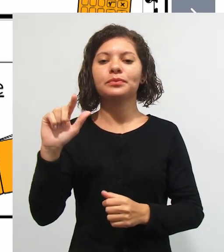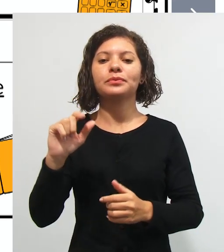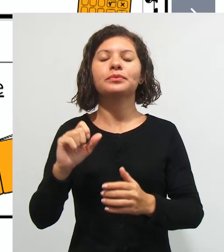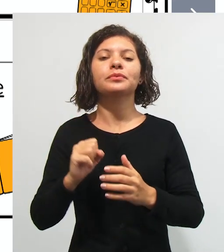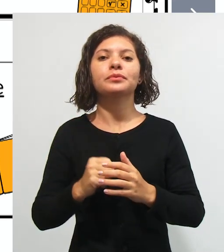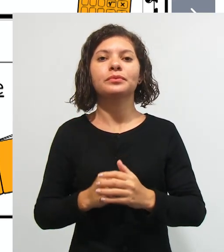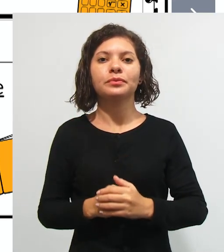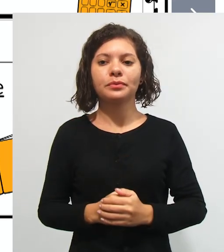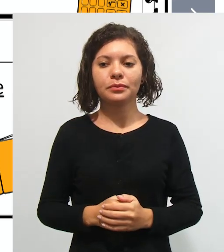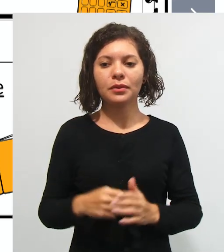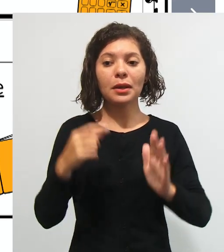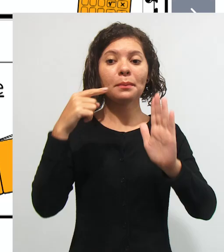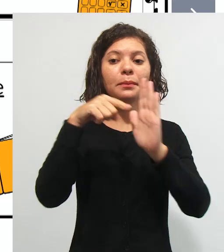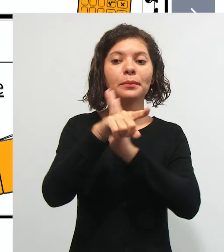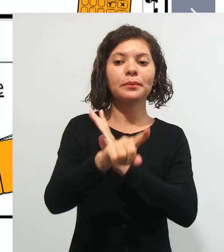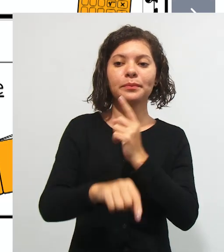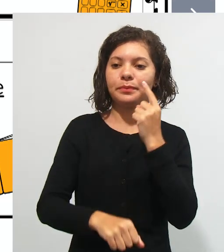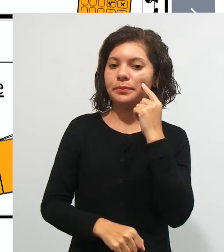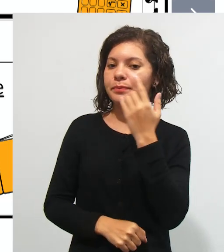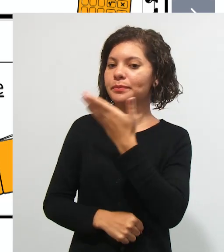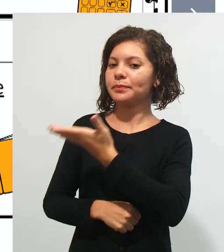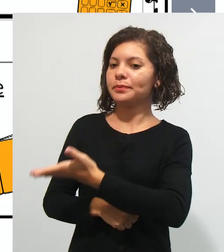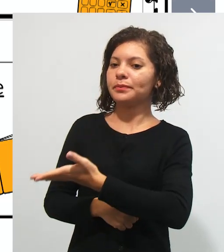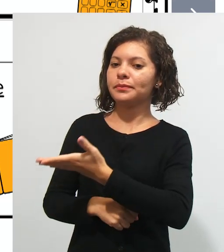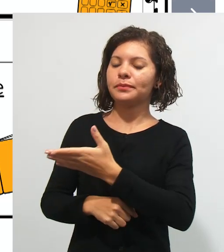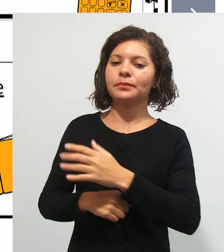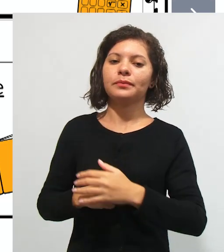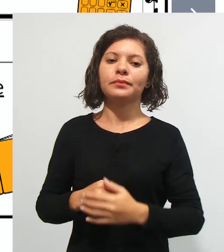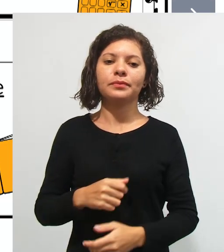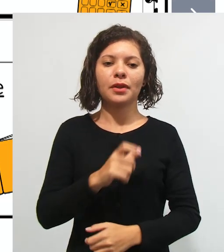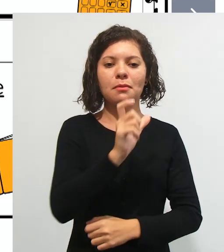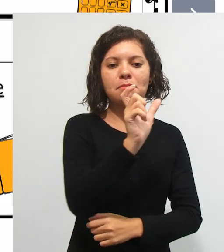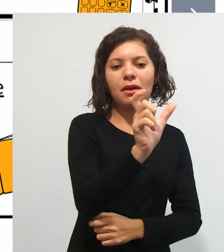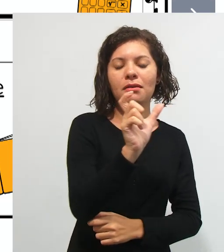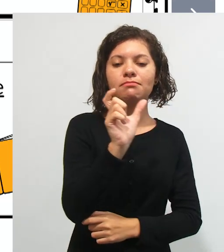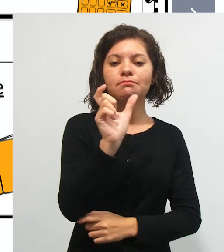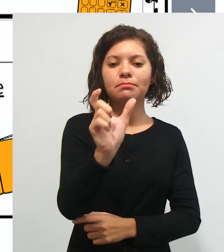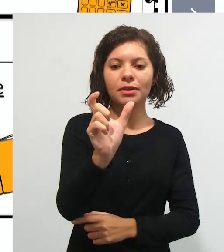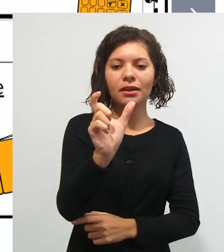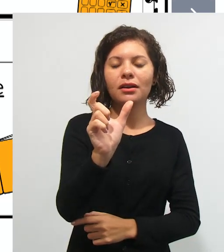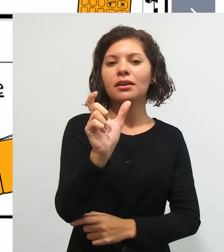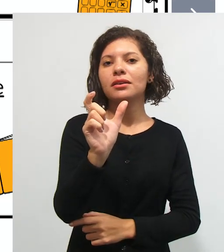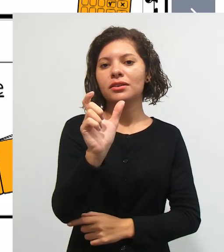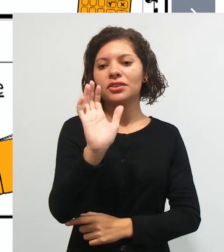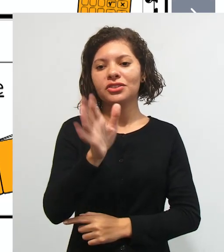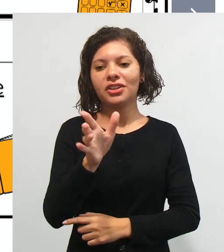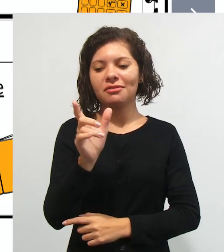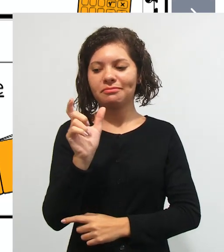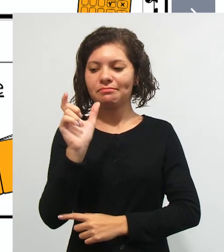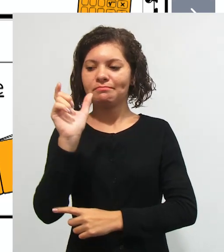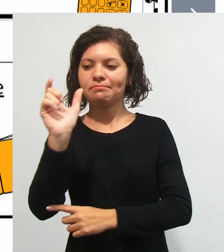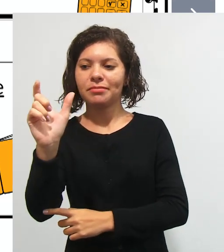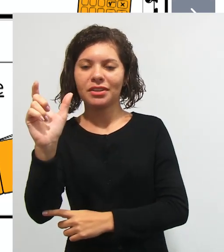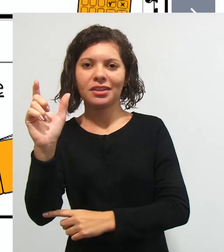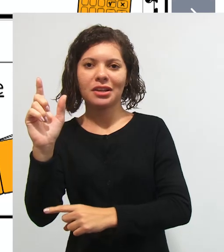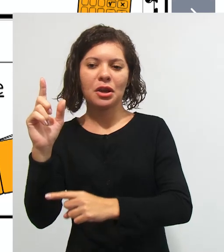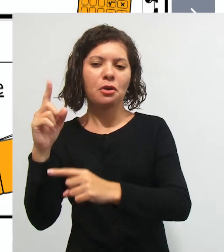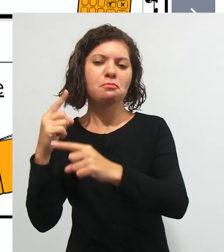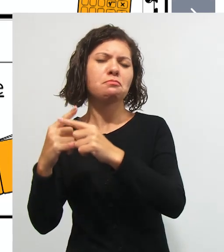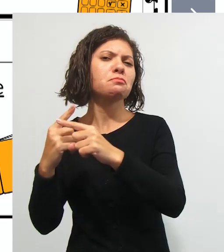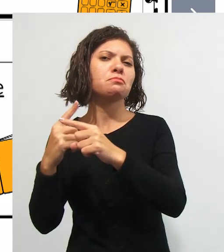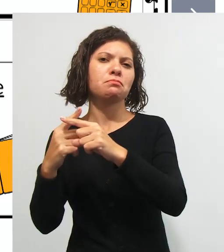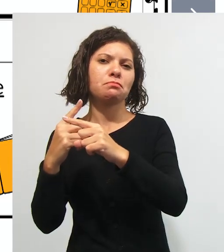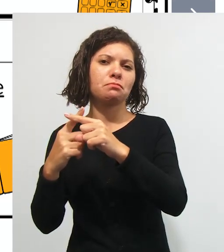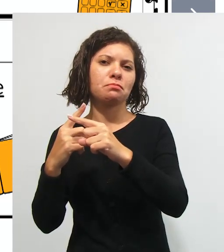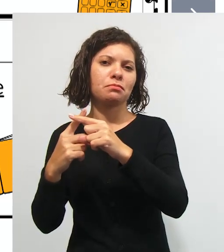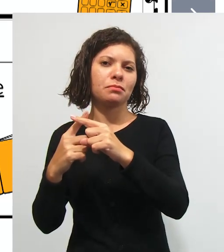quer pesquisar para alcançar o quê? Para transformar a realidade, para ter um material didático adaptável,